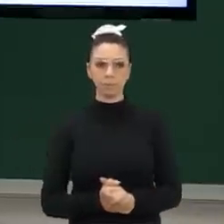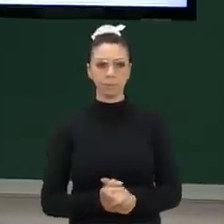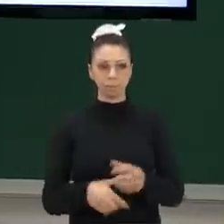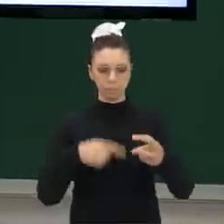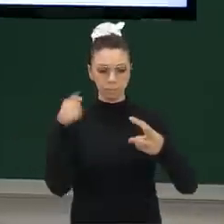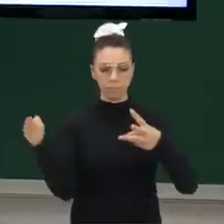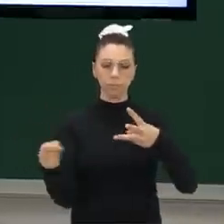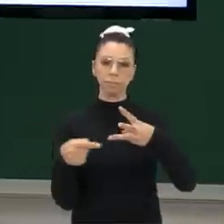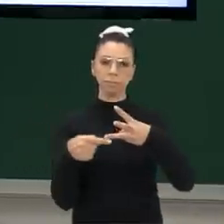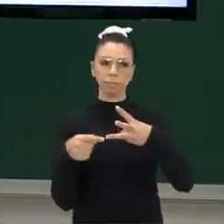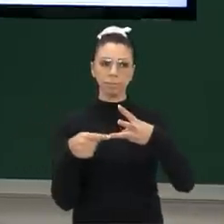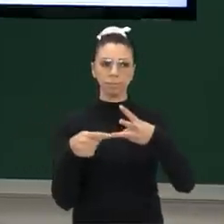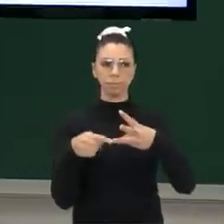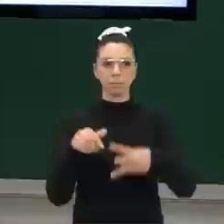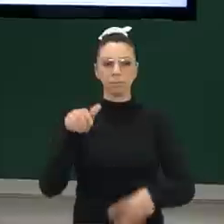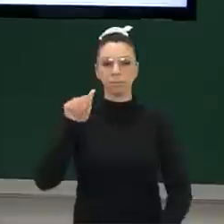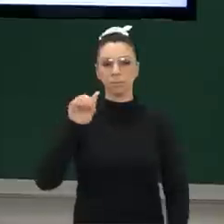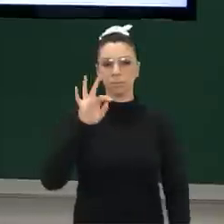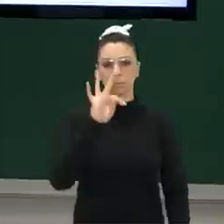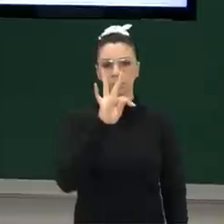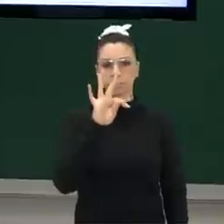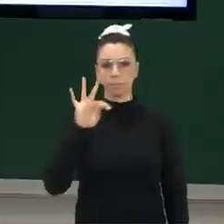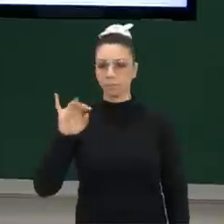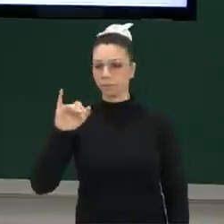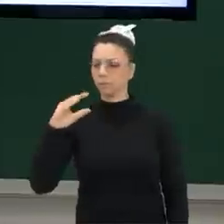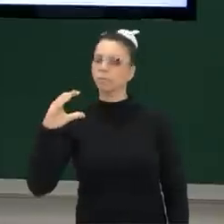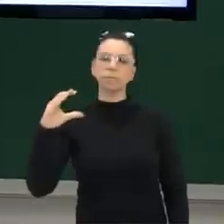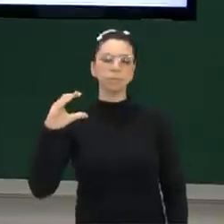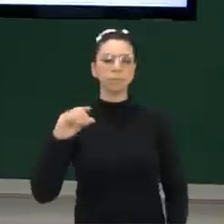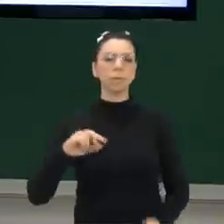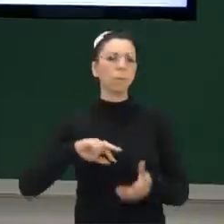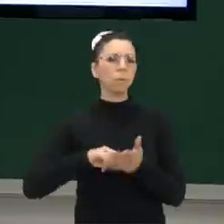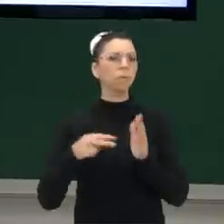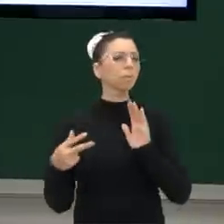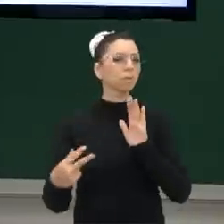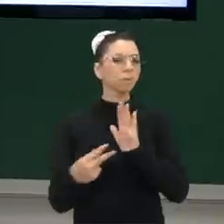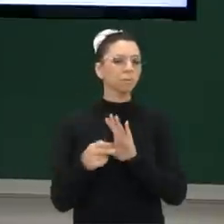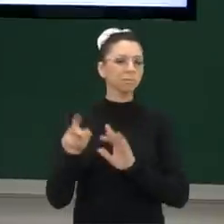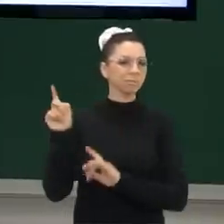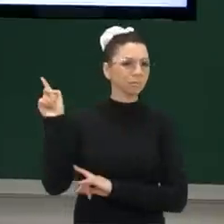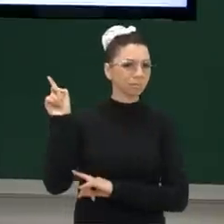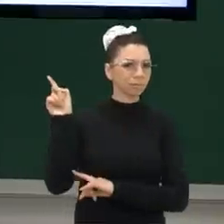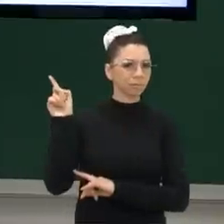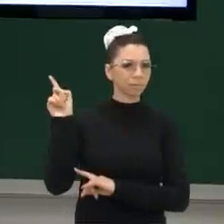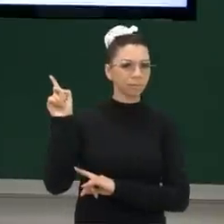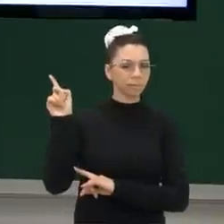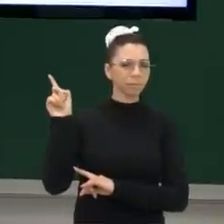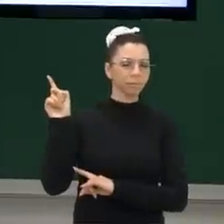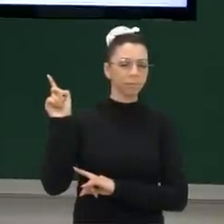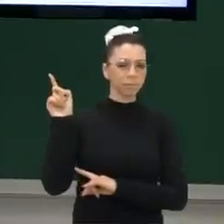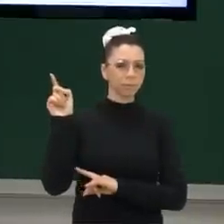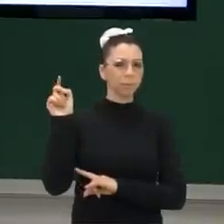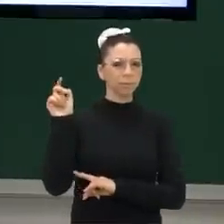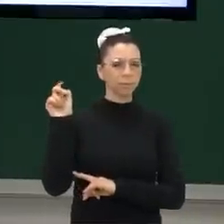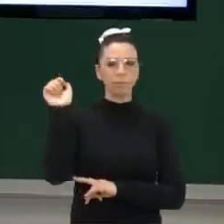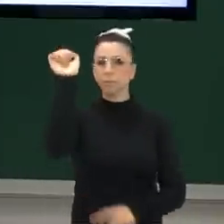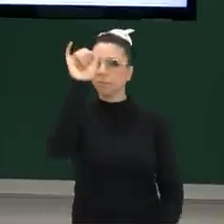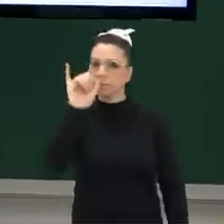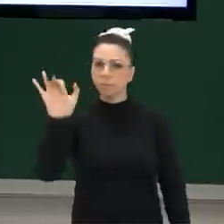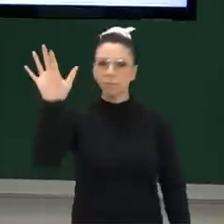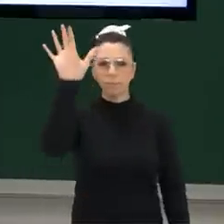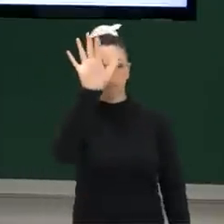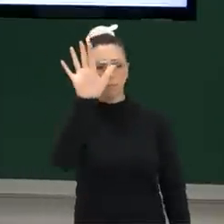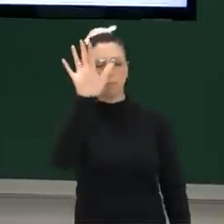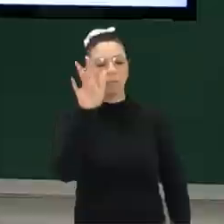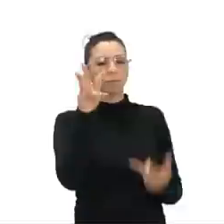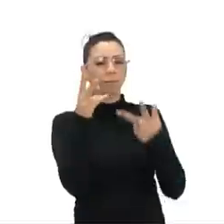o attic. E aí, que será que seria esse attic? Olha aqui pela imagem. Observe,